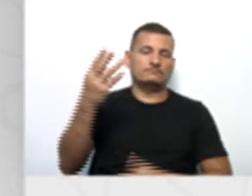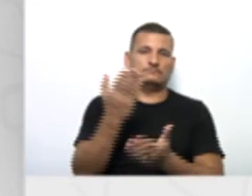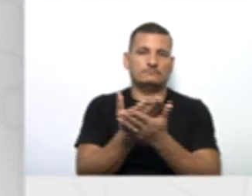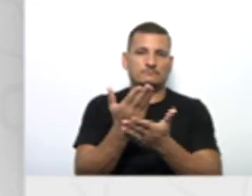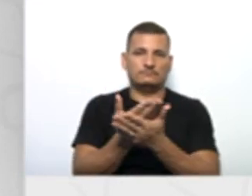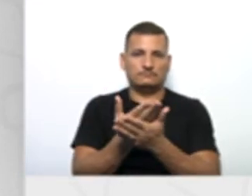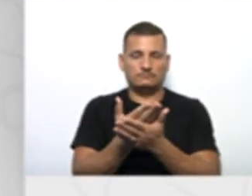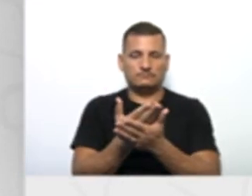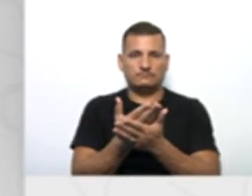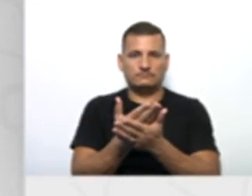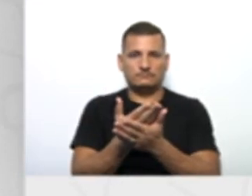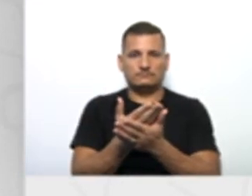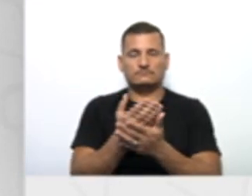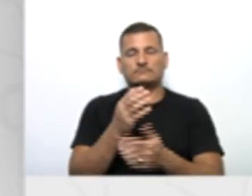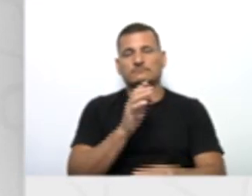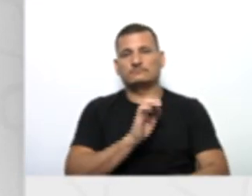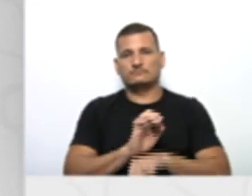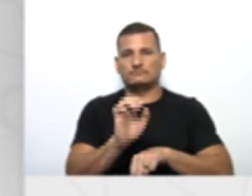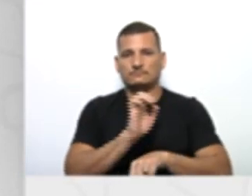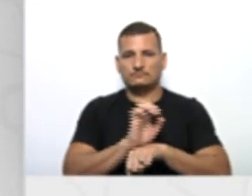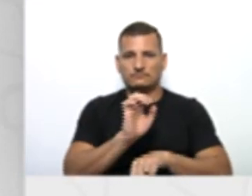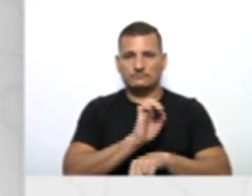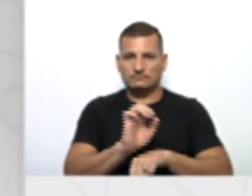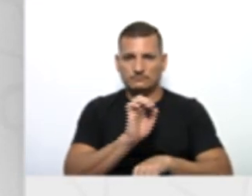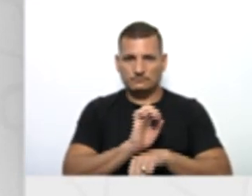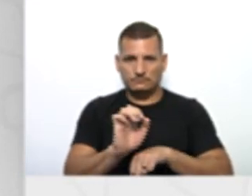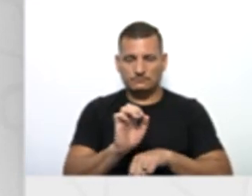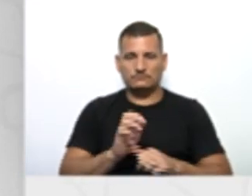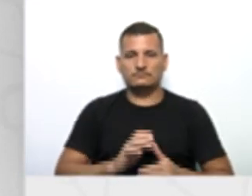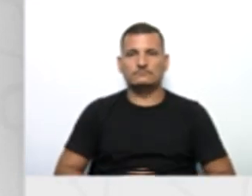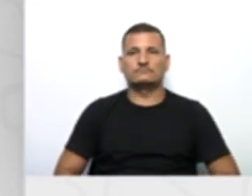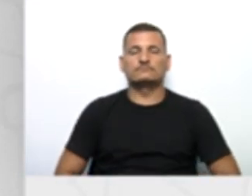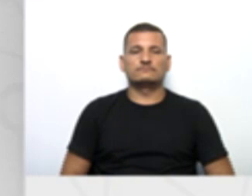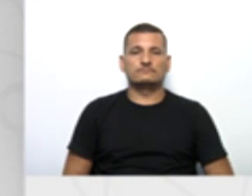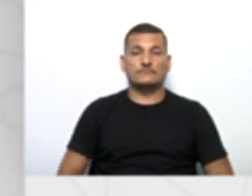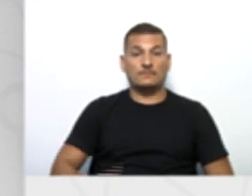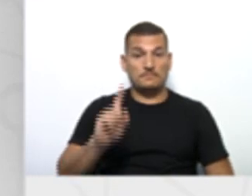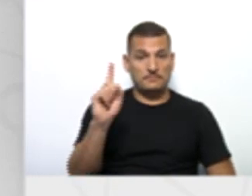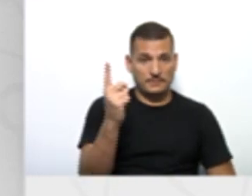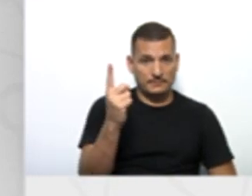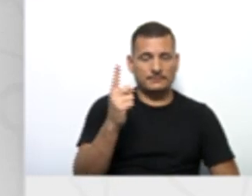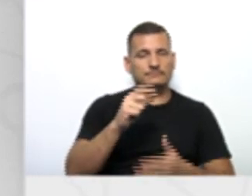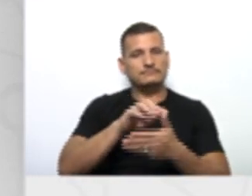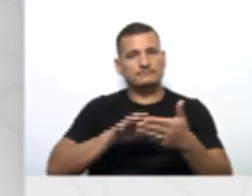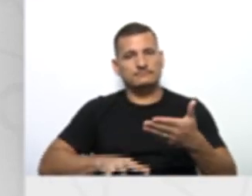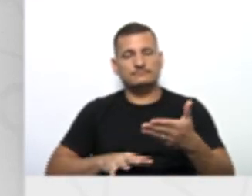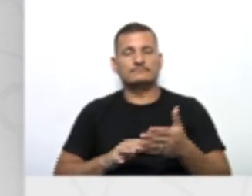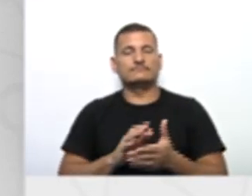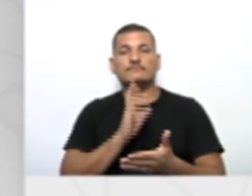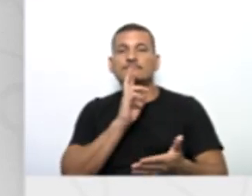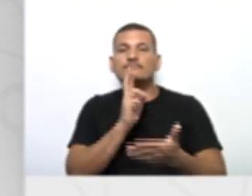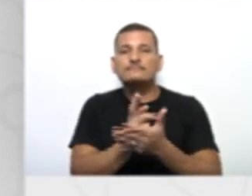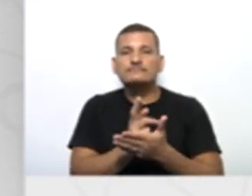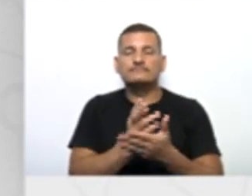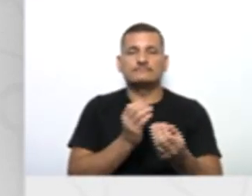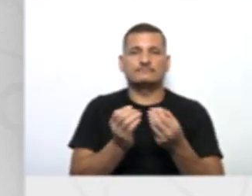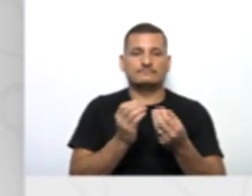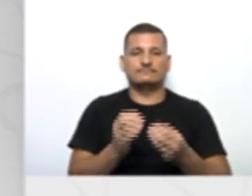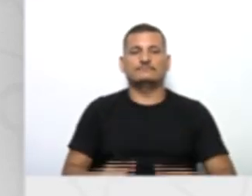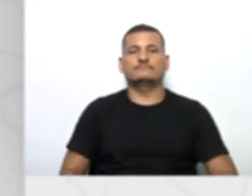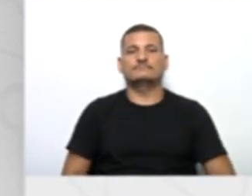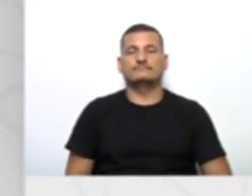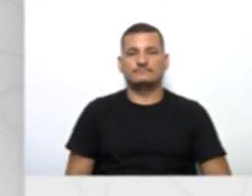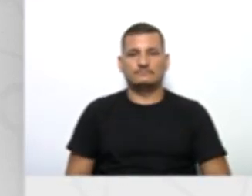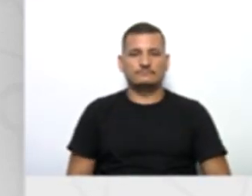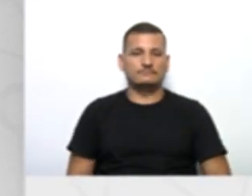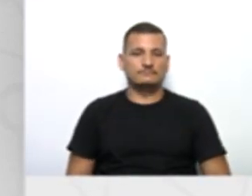estágio. E a nossa primeira atividade poderia ter a seguinte resposta.